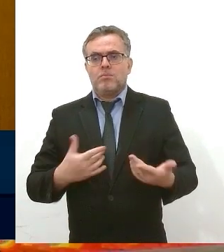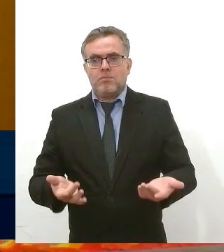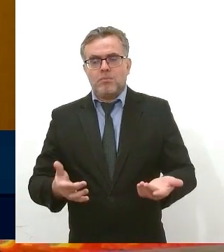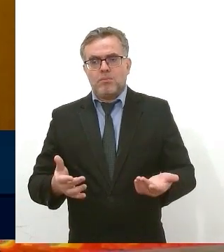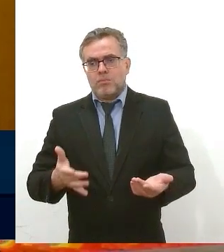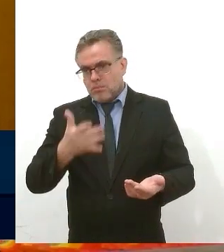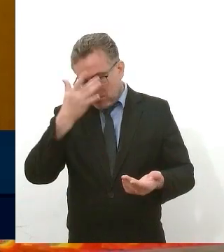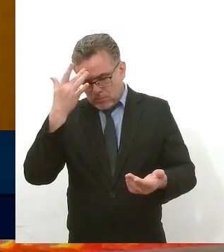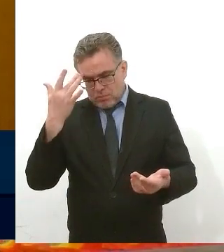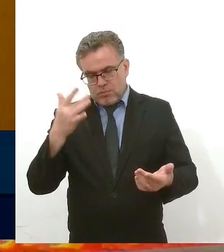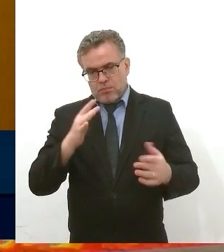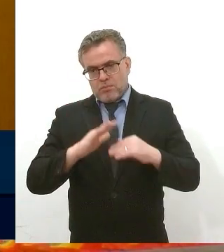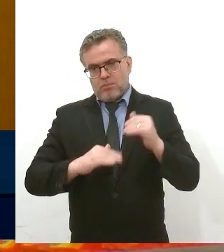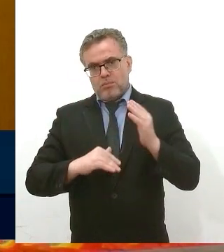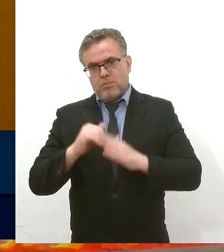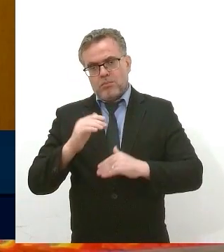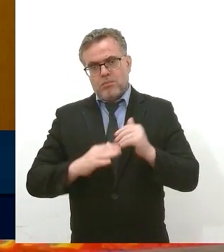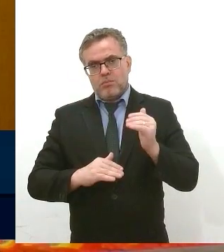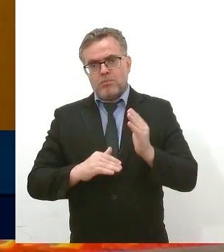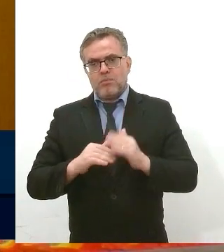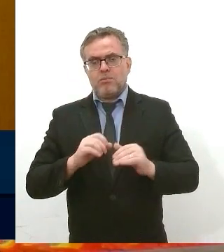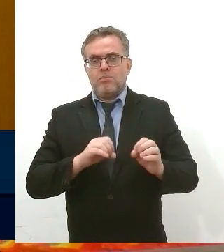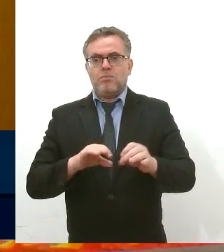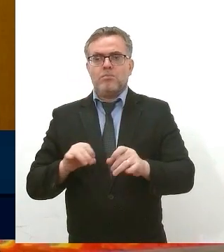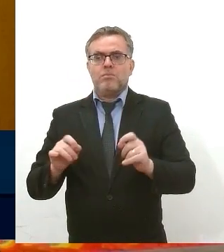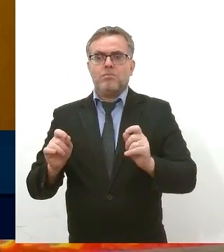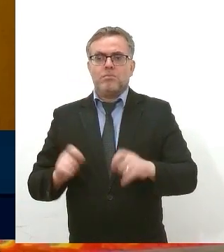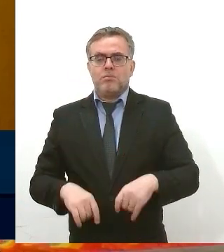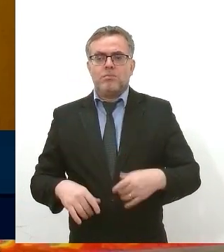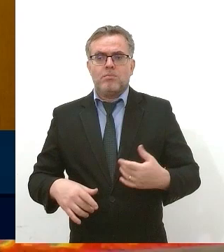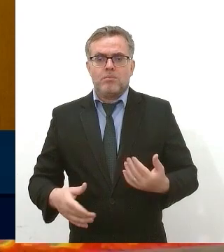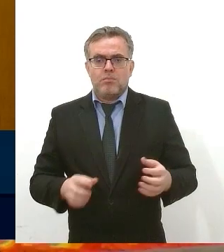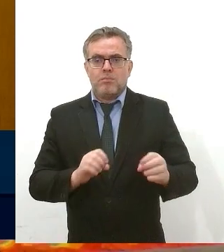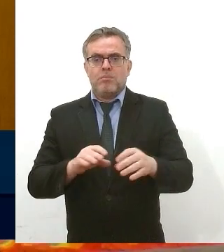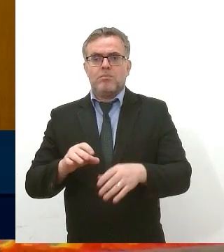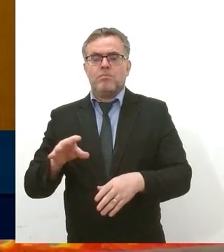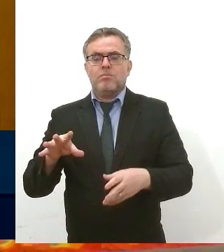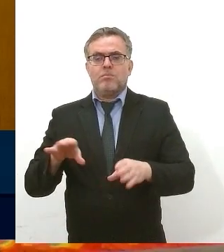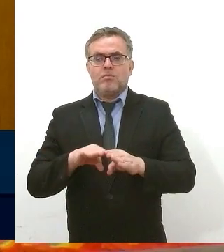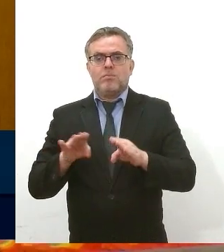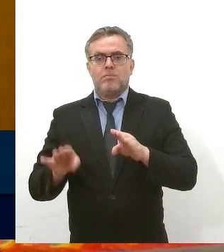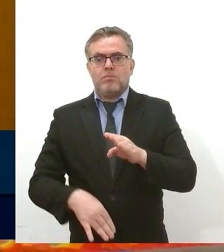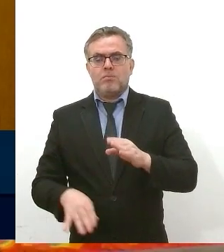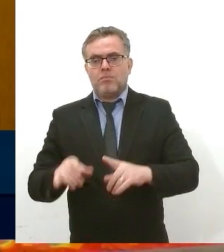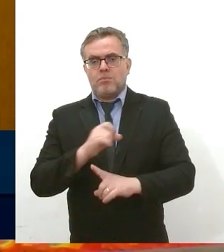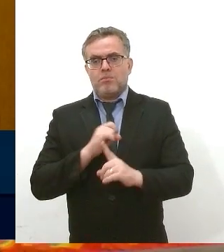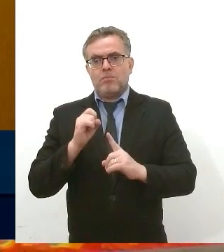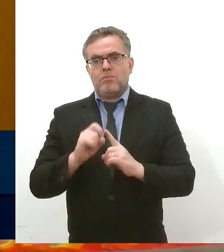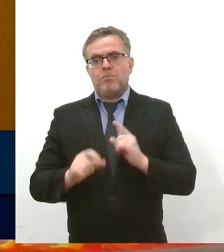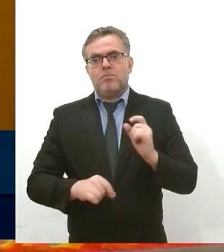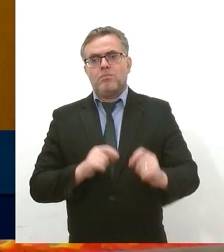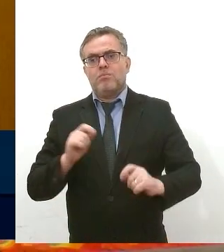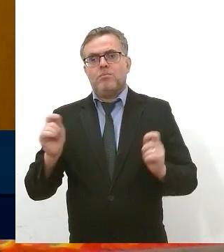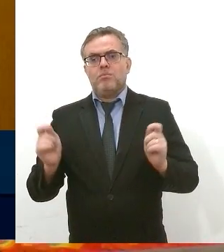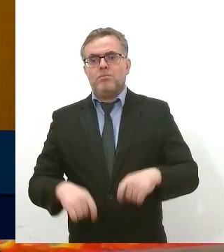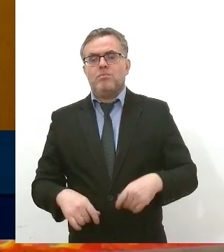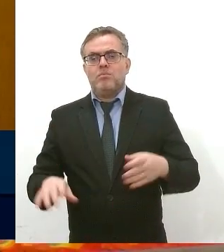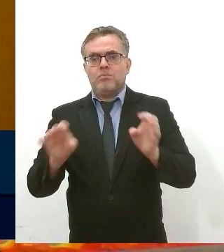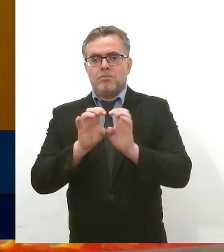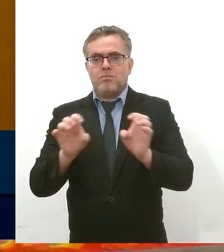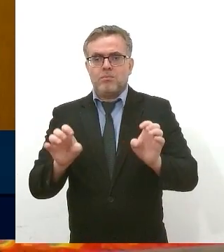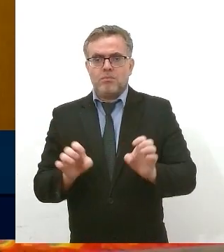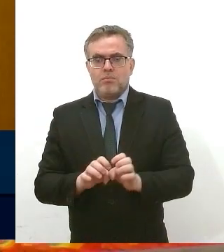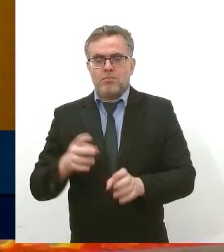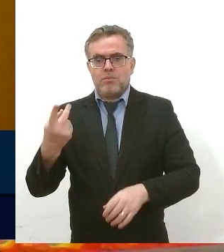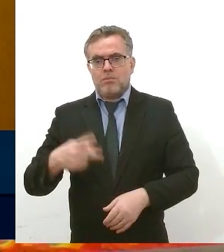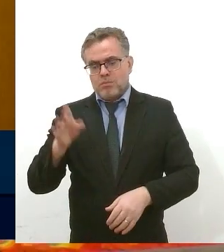má qualidade da educação e das desigualdades sociais que estruturam o nosso país enquanto